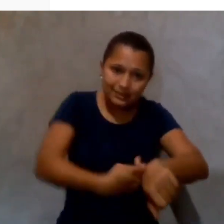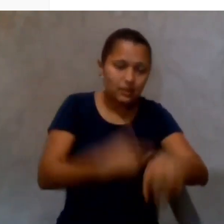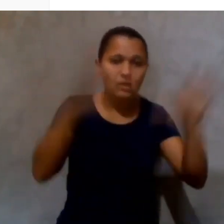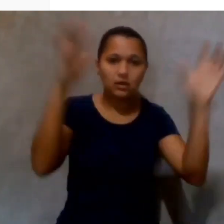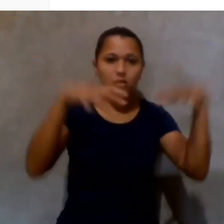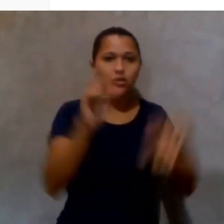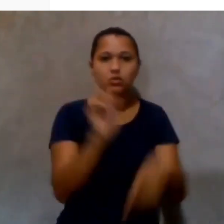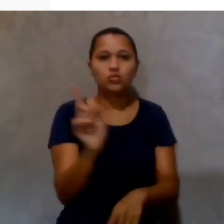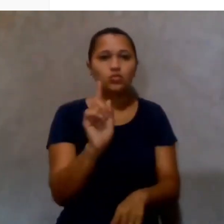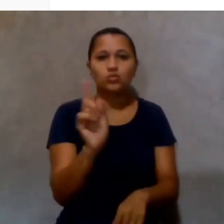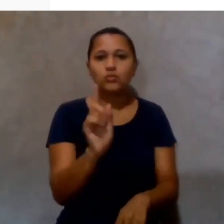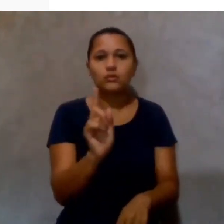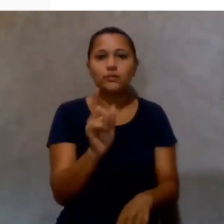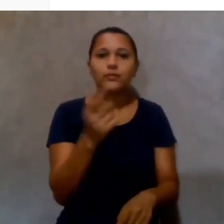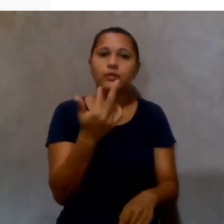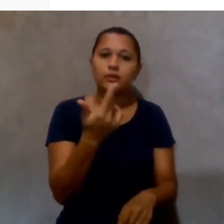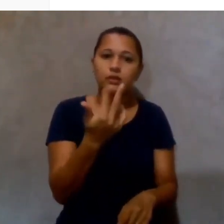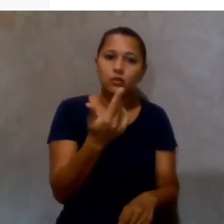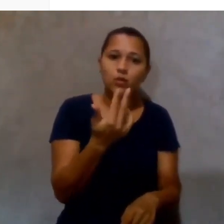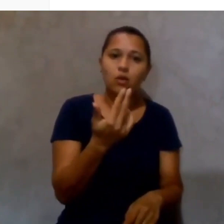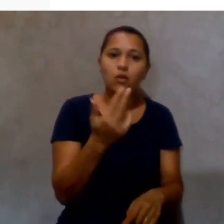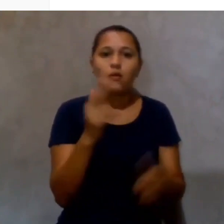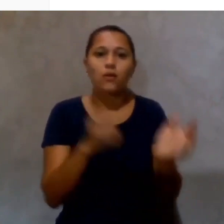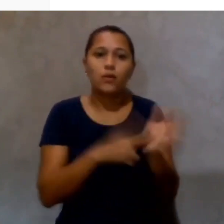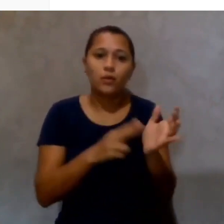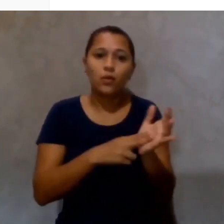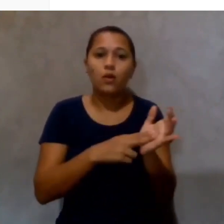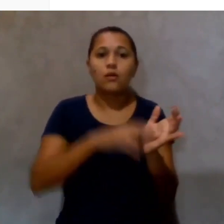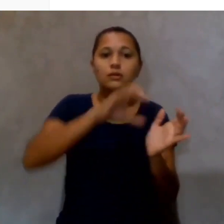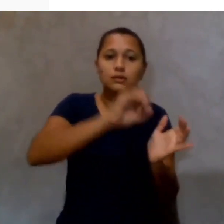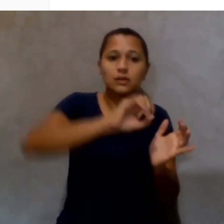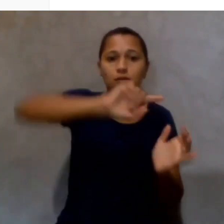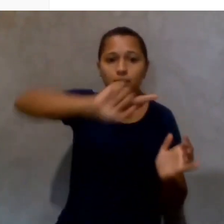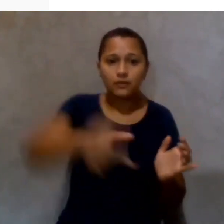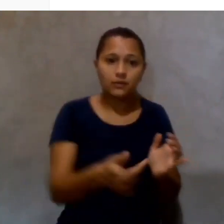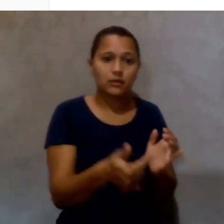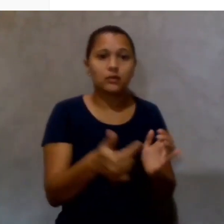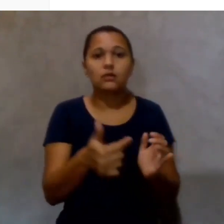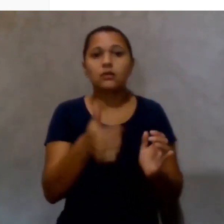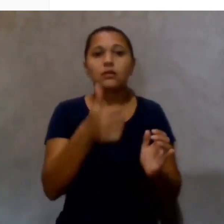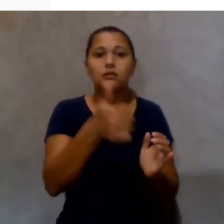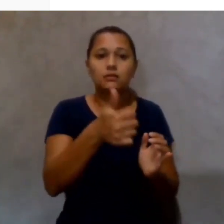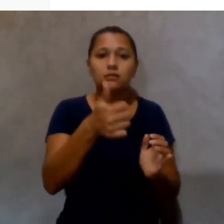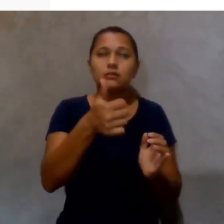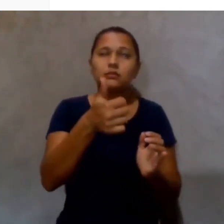atrasar e não chover. Vai ser igual a 0,175 ou então